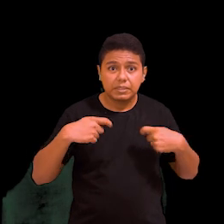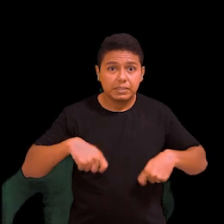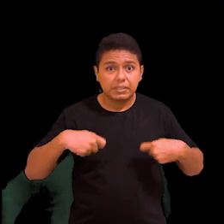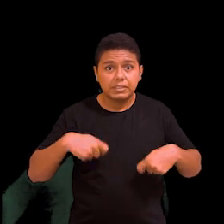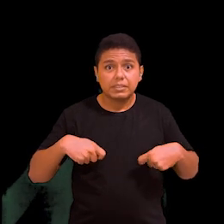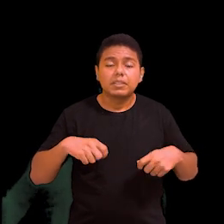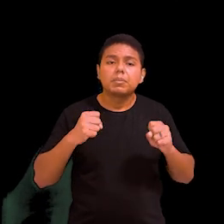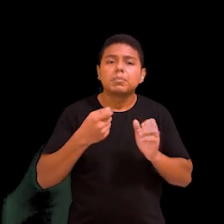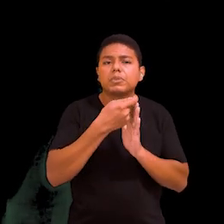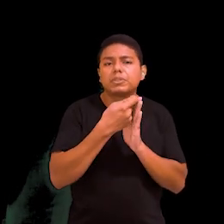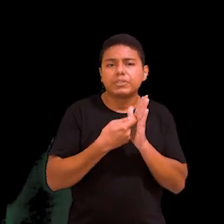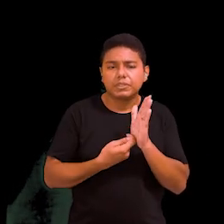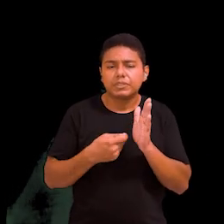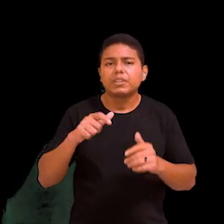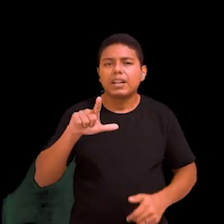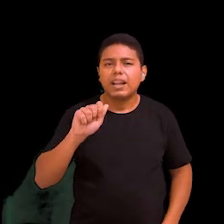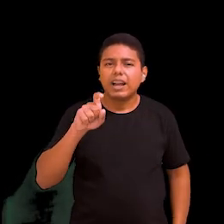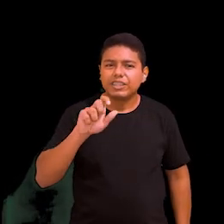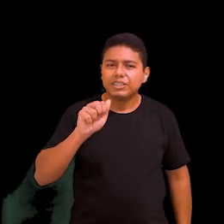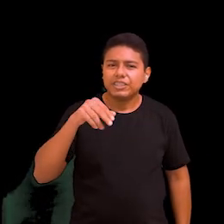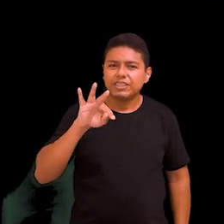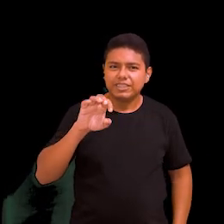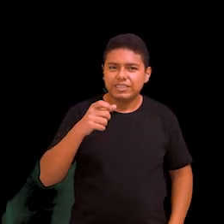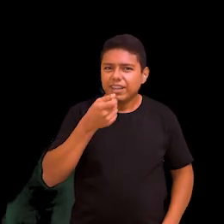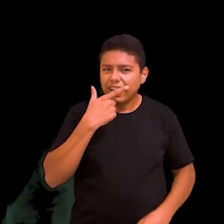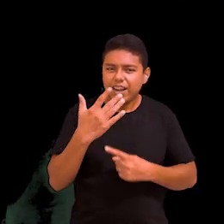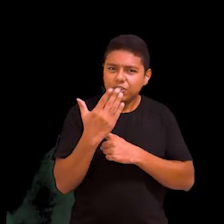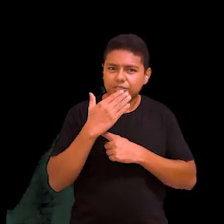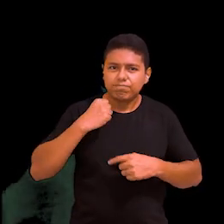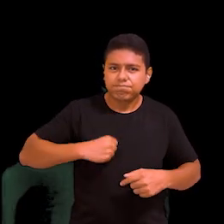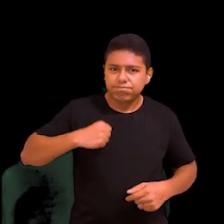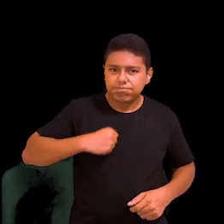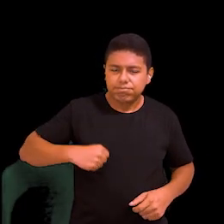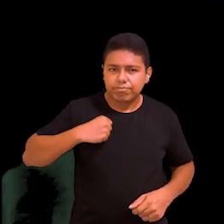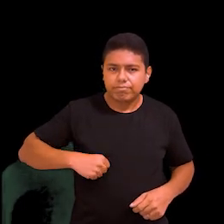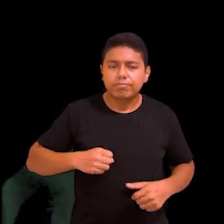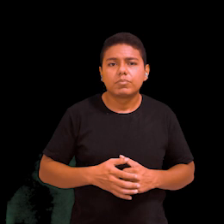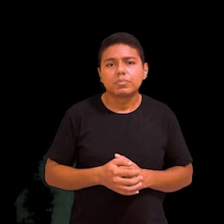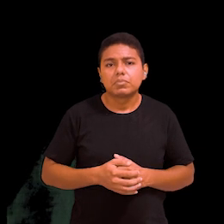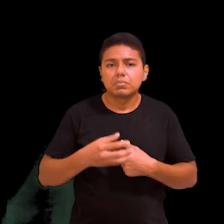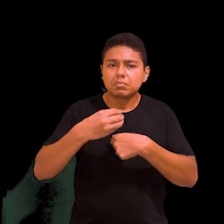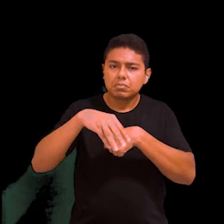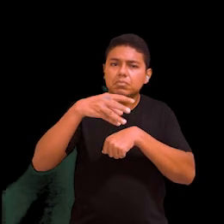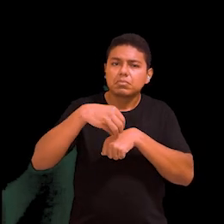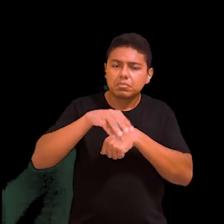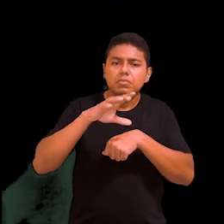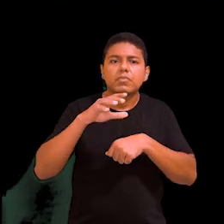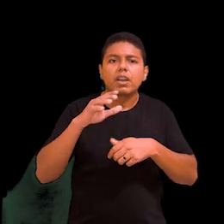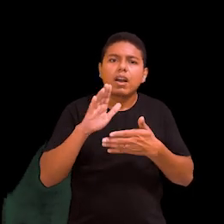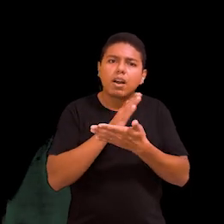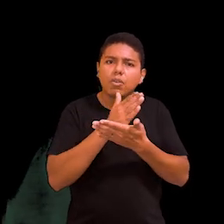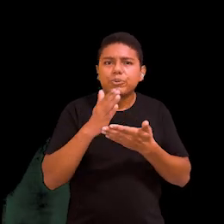em último caso, se for necessário, pode-se prescrever laxantes. Inclusive, a gente pode